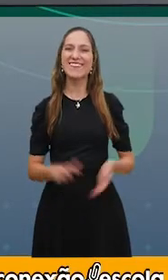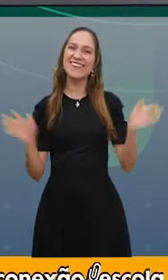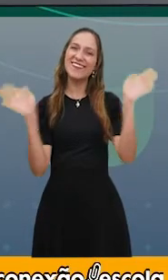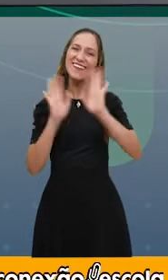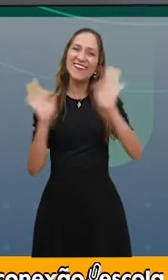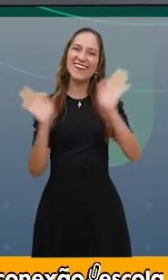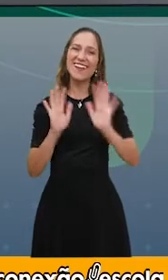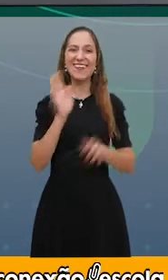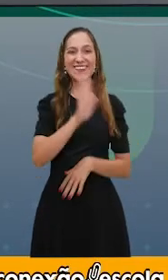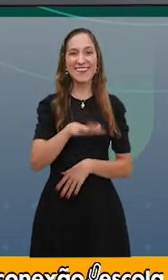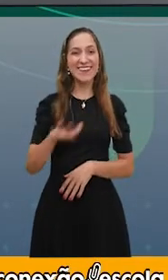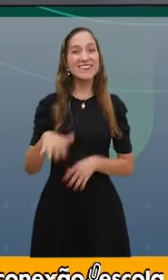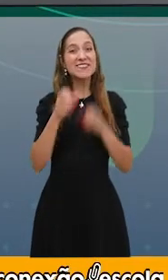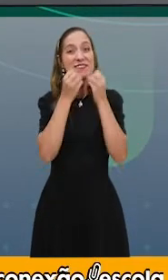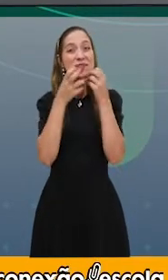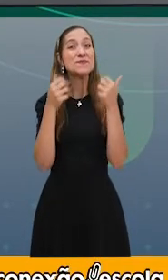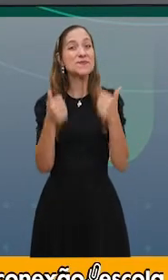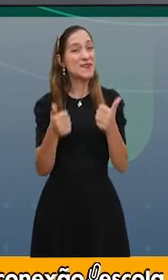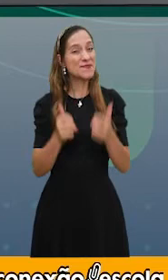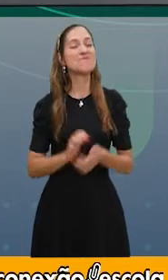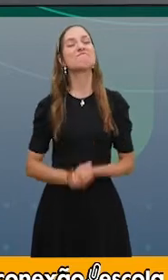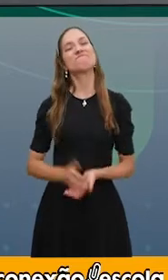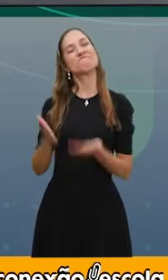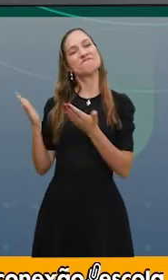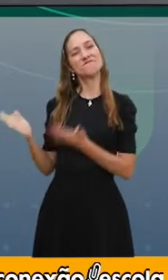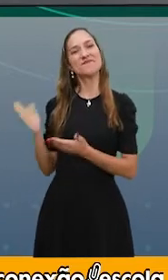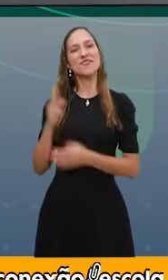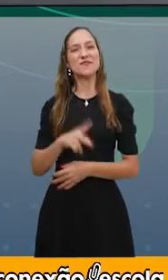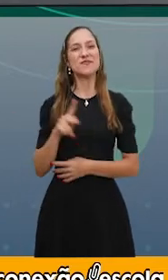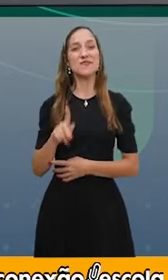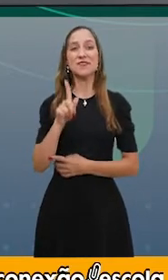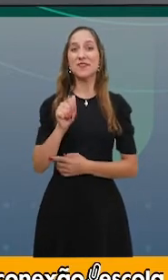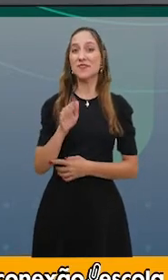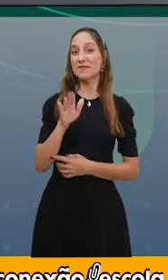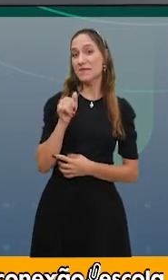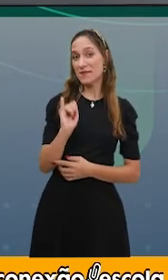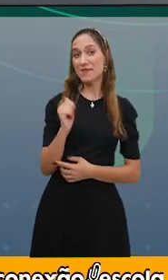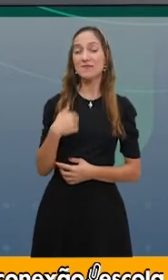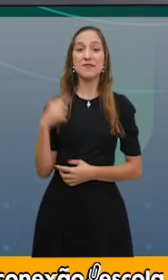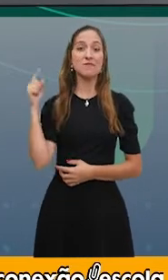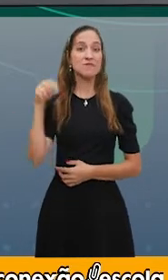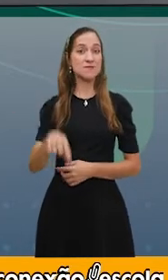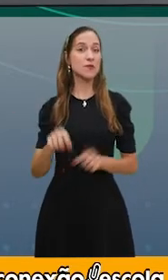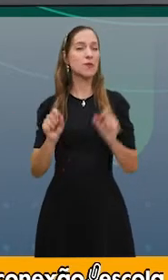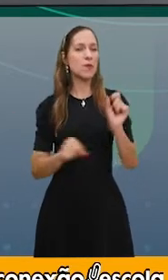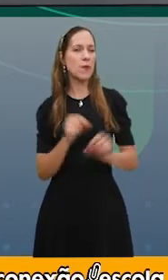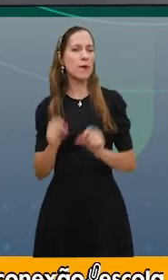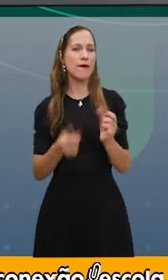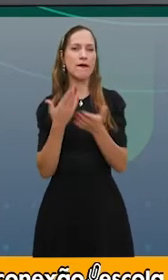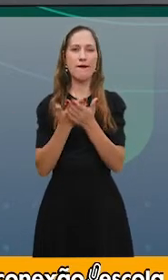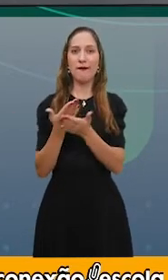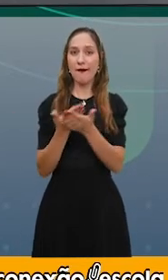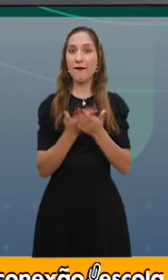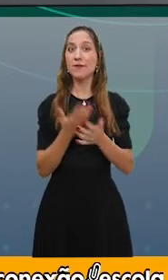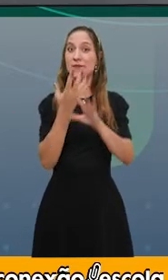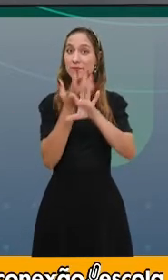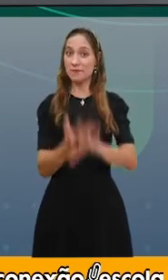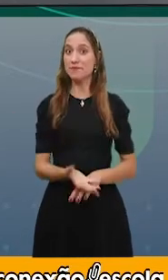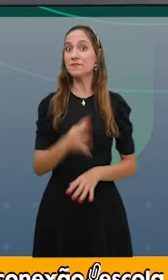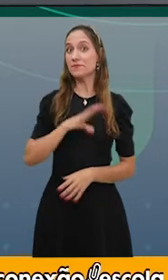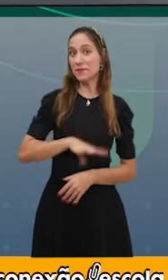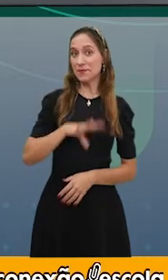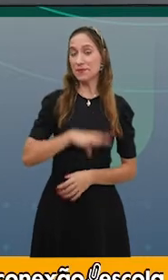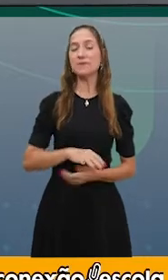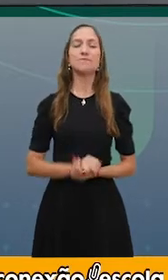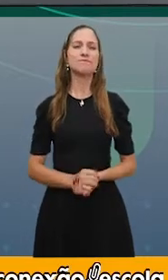Olá, crianças! Tudo bom? Eu sou a professora Gabi e estou aqui para a nossa aula de língua portuguesa. O tema